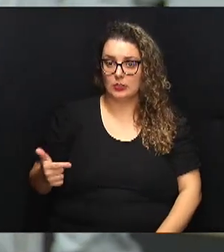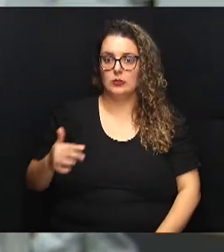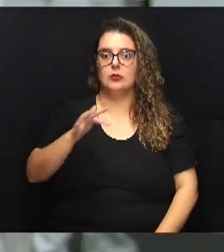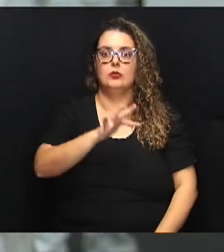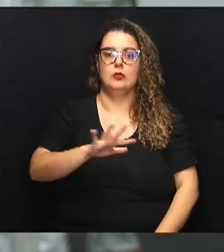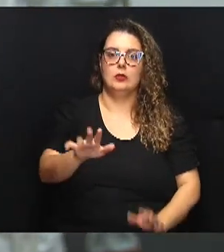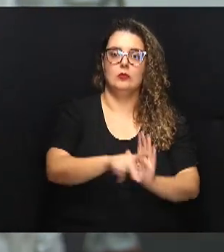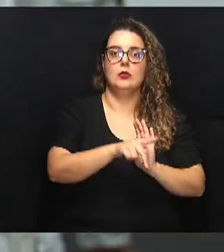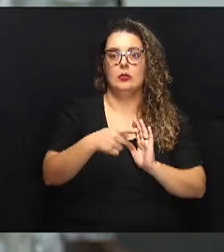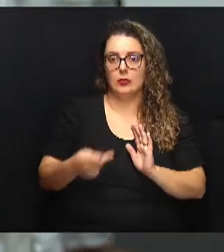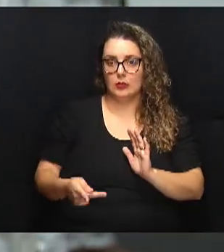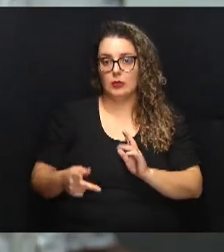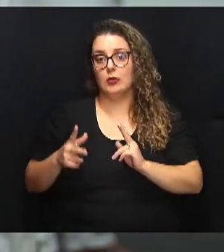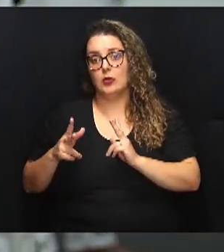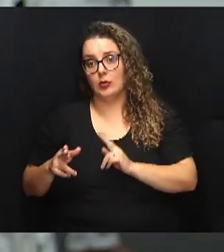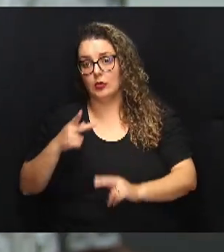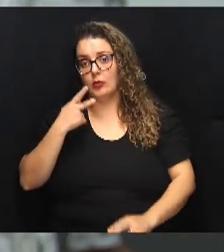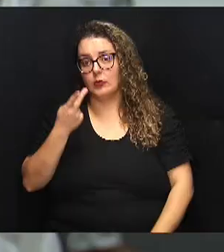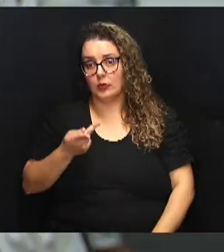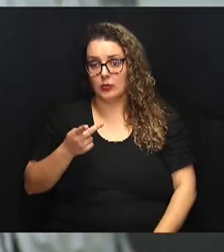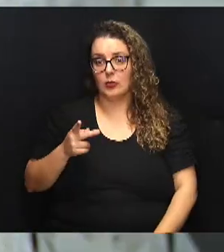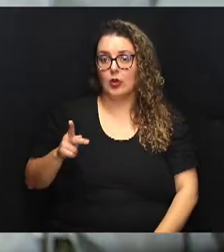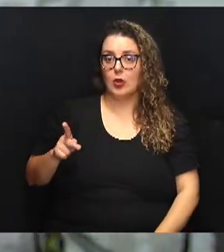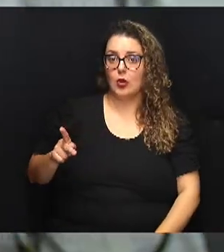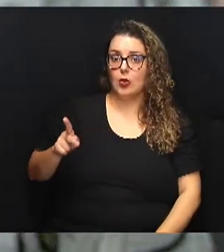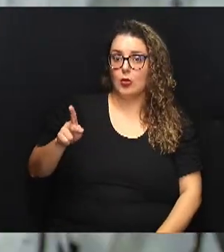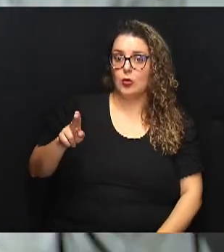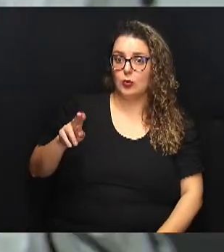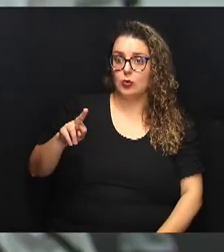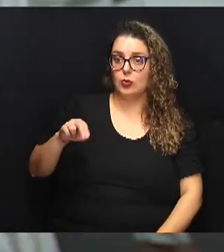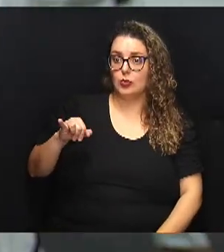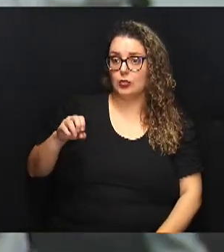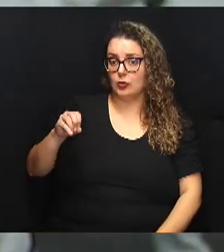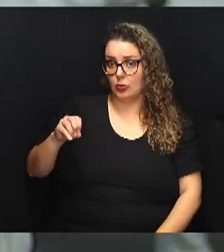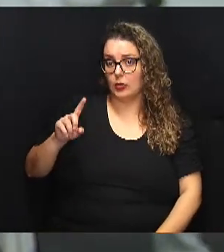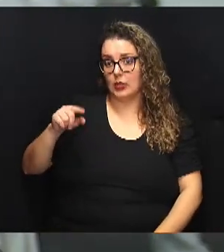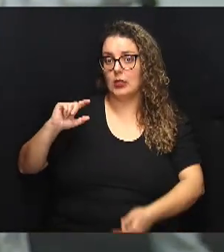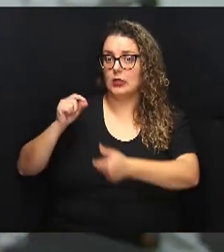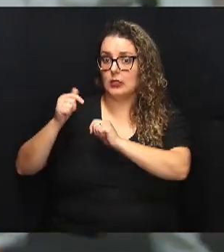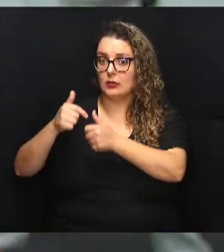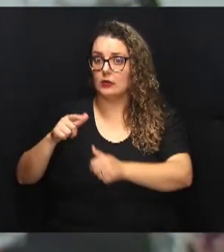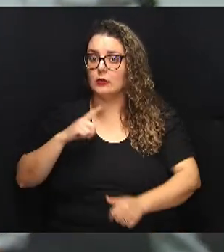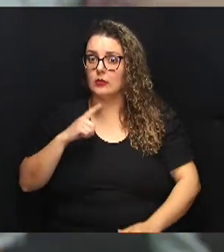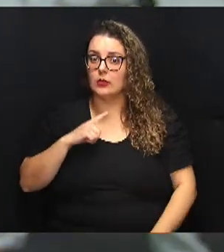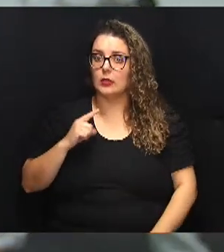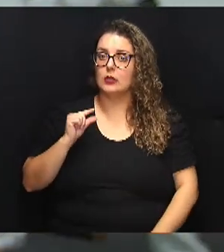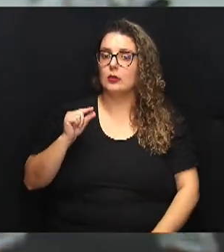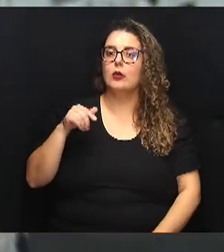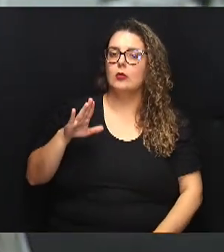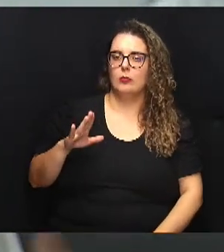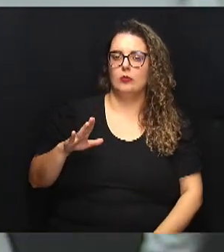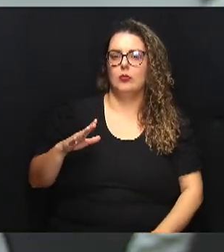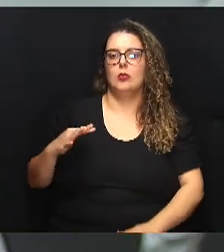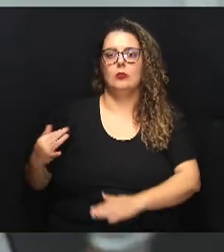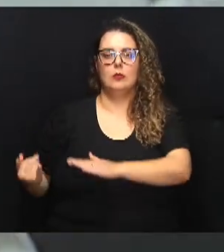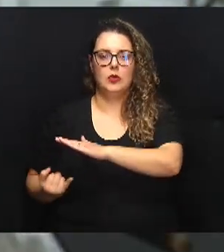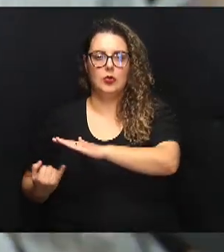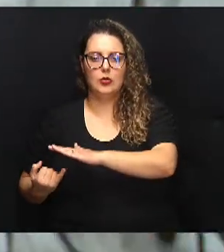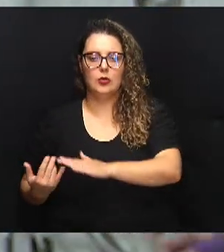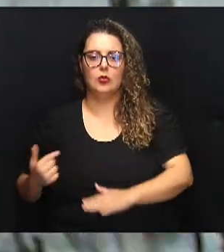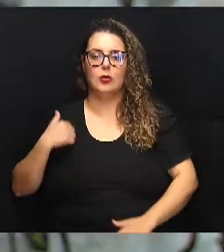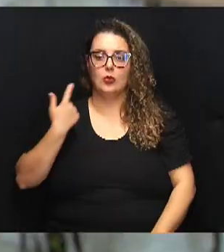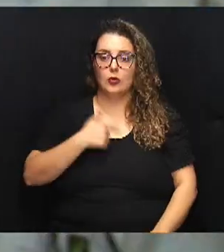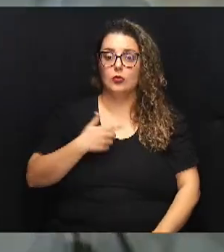federação, elas são o que nós chamamos de Kuryo, tradicionais, e elas têm um pouco mais de informalidade. No